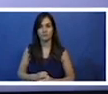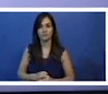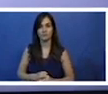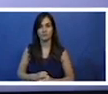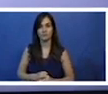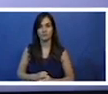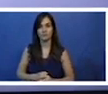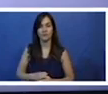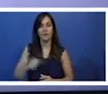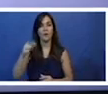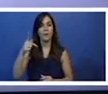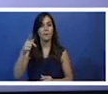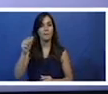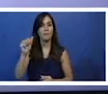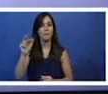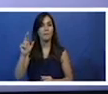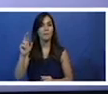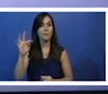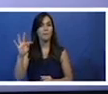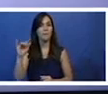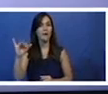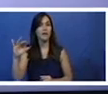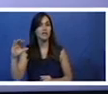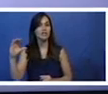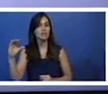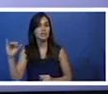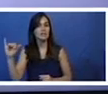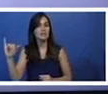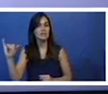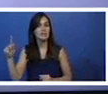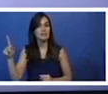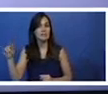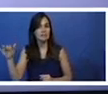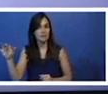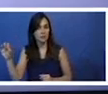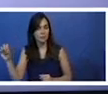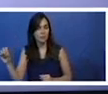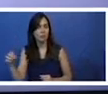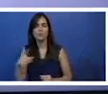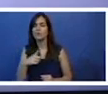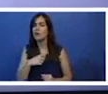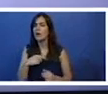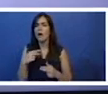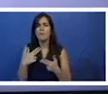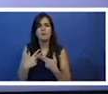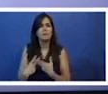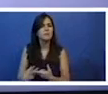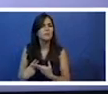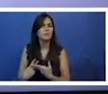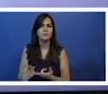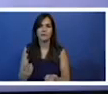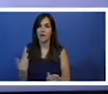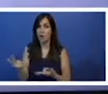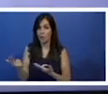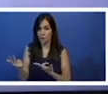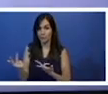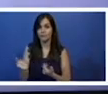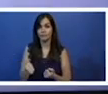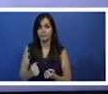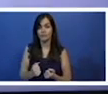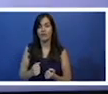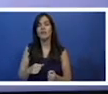O particípio corresponde ao adjetivo. Então, ele tem o mesmo peso, a mesma equivalência. Tanto que